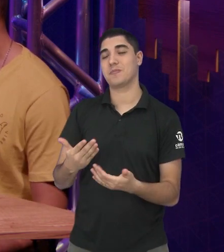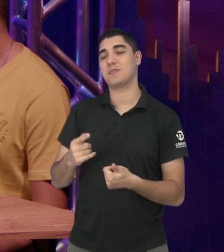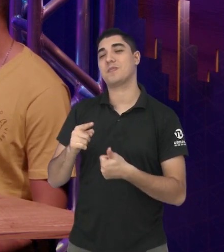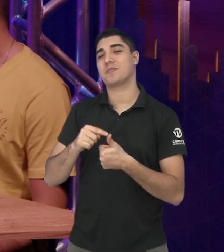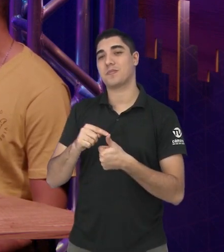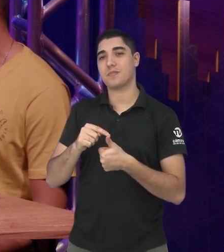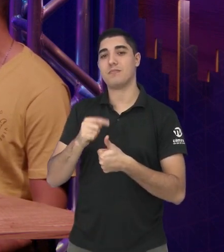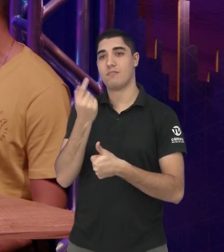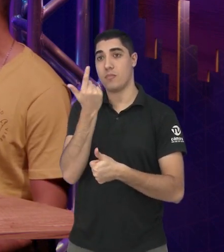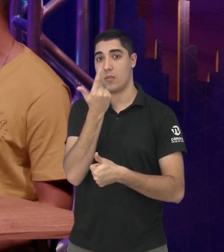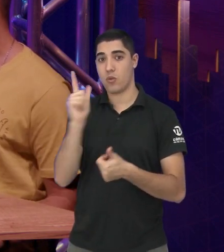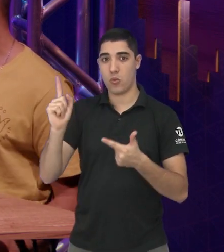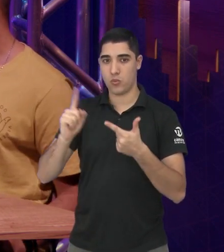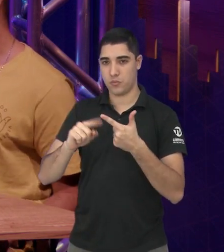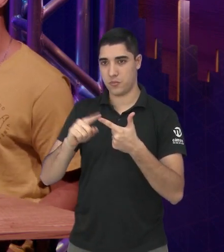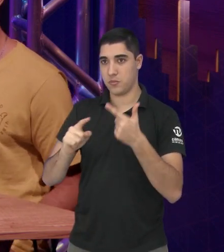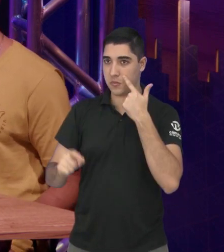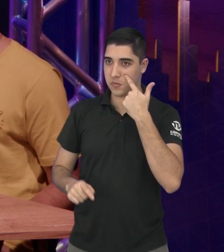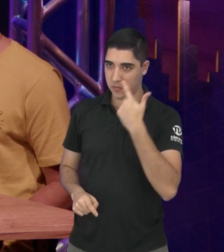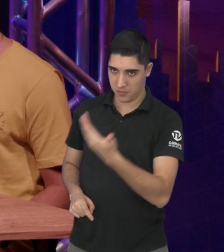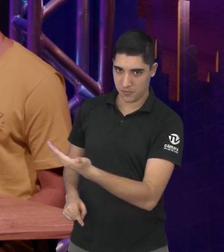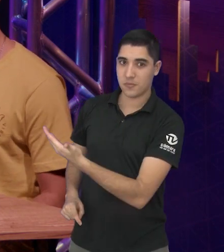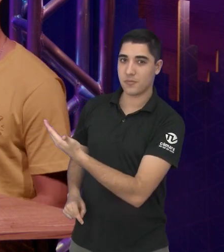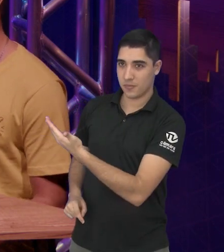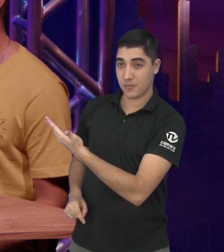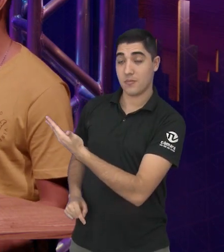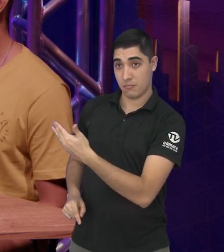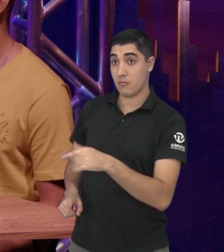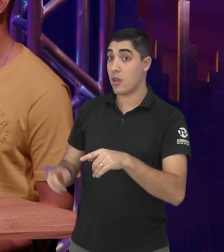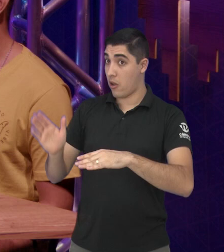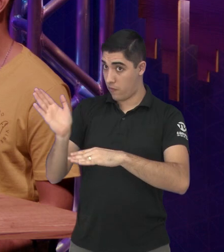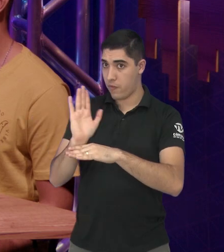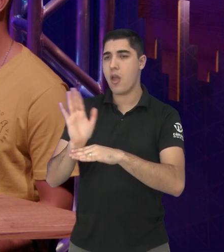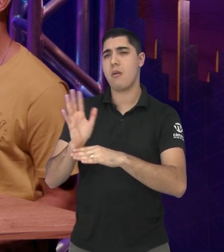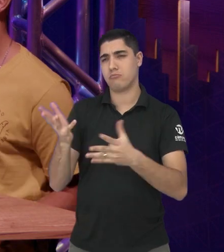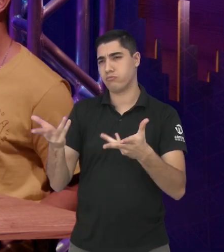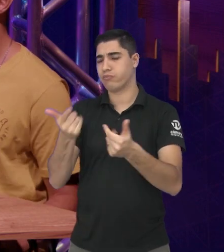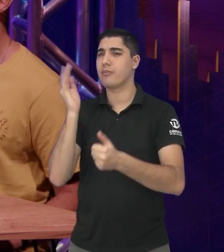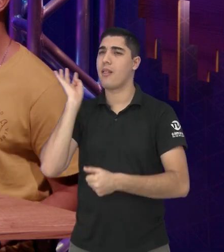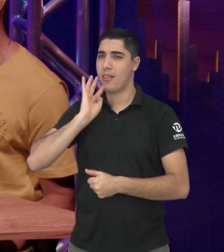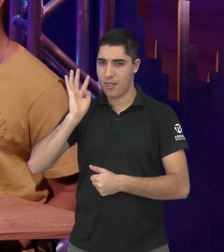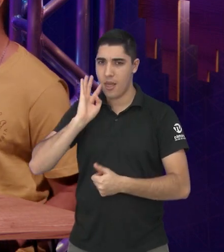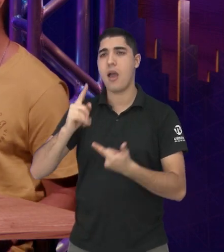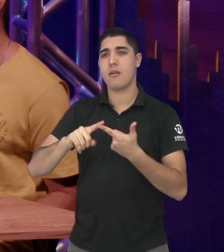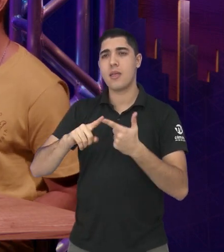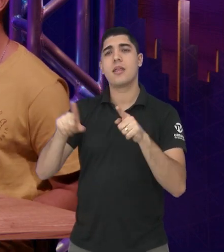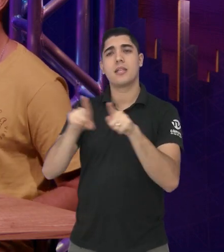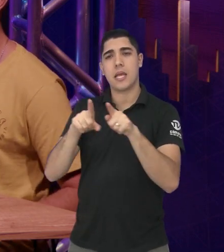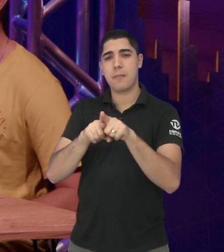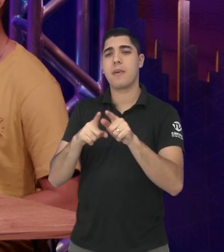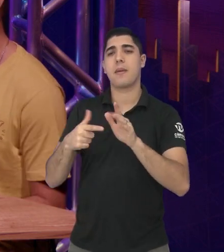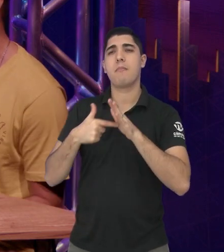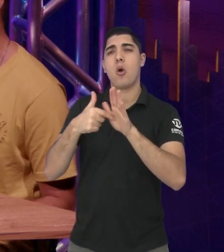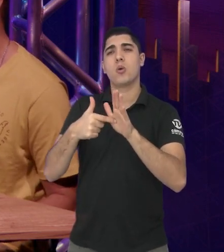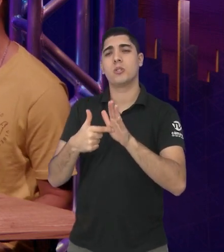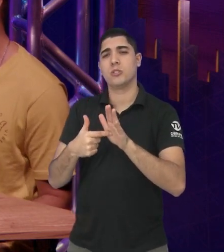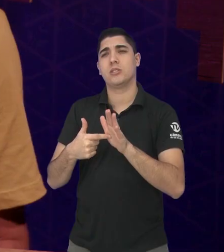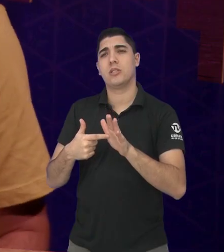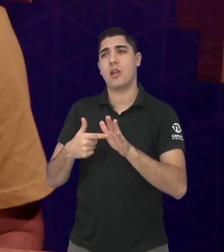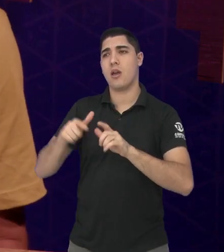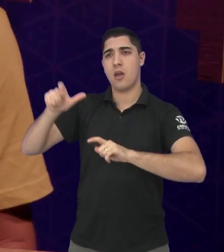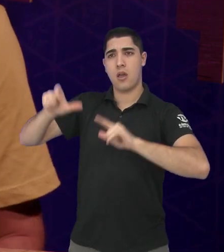né? Tem o Blade Runner, que também é um filme muito legal, que leva esse lance dos